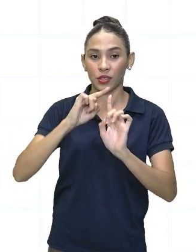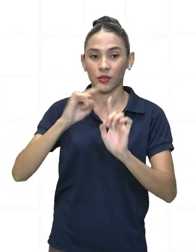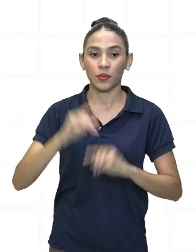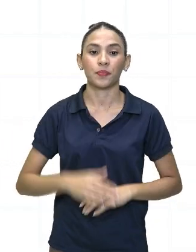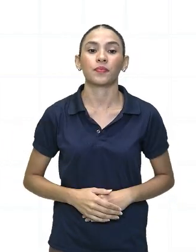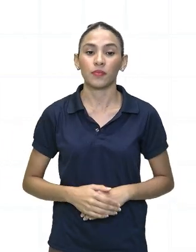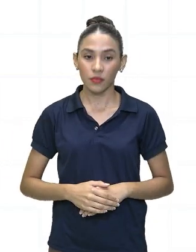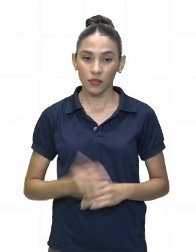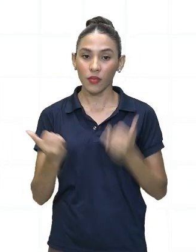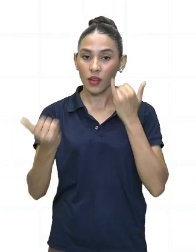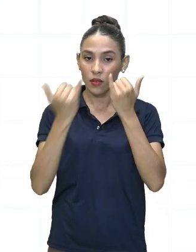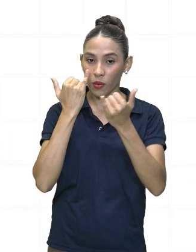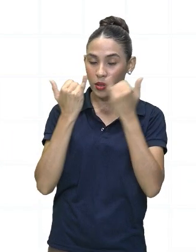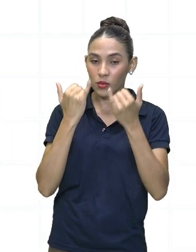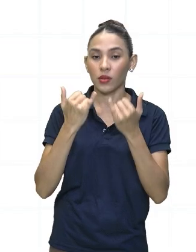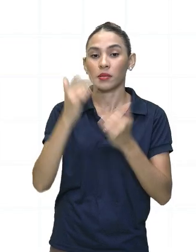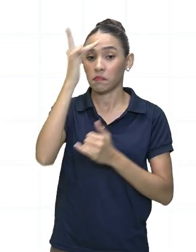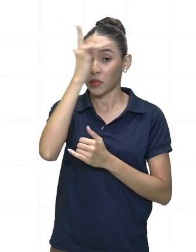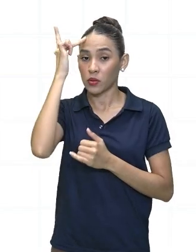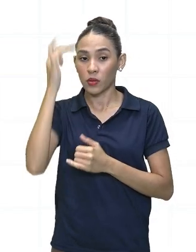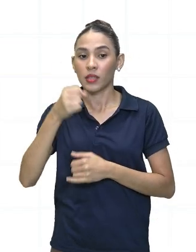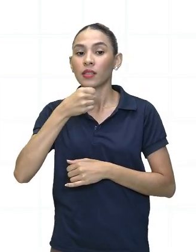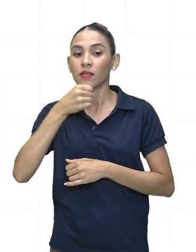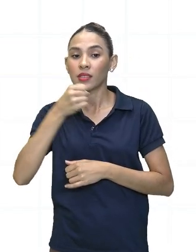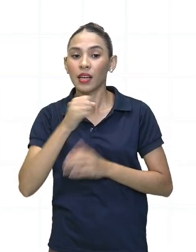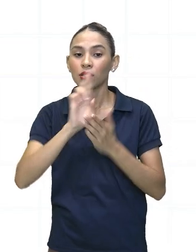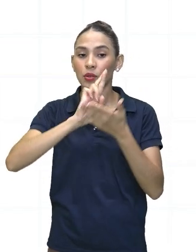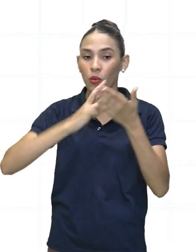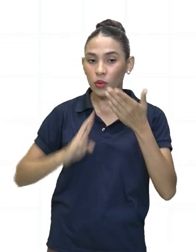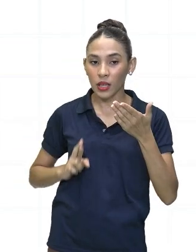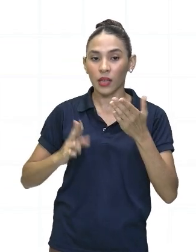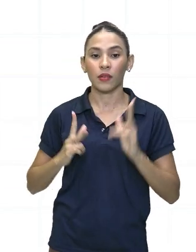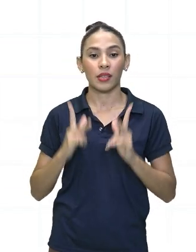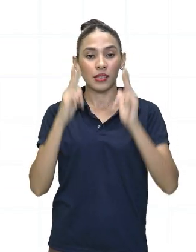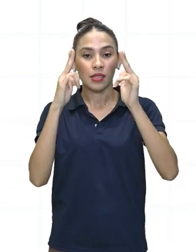objetivos. Informações sobre o entrevistado, roteiro, edição